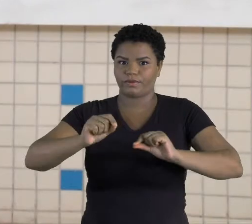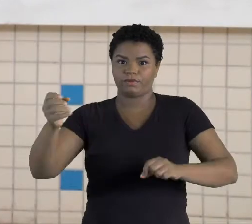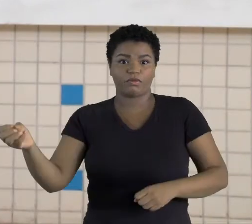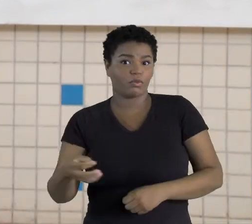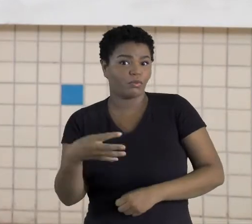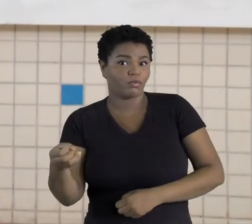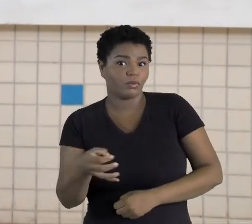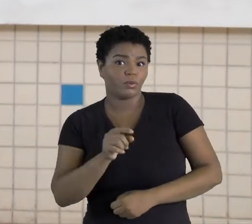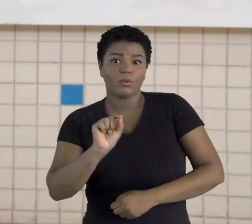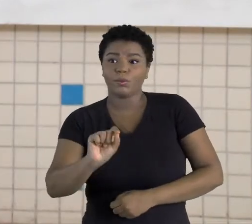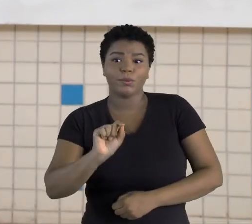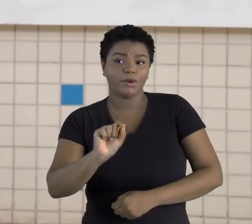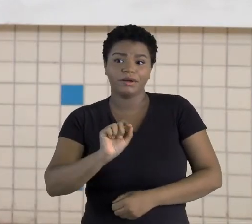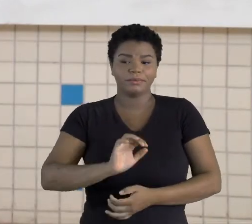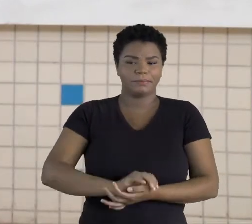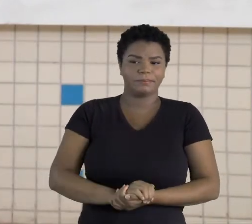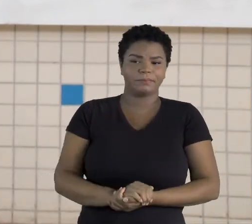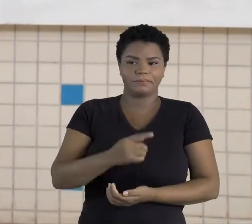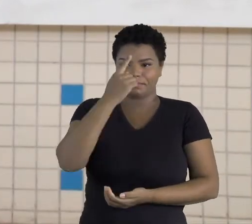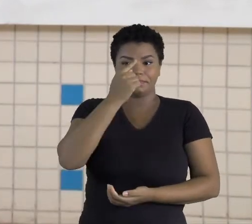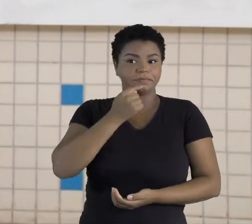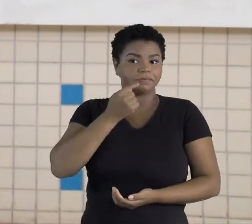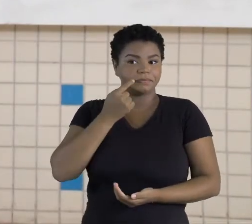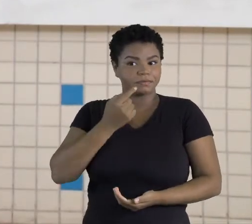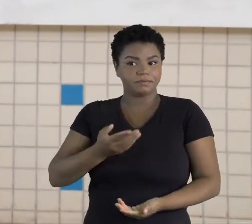ver aqui a imagem, é